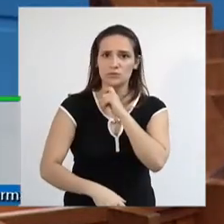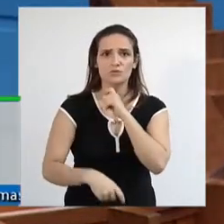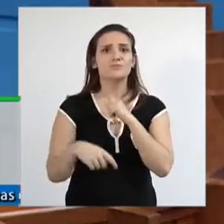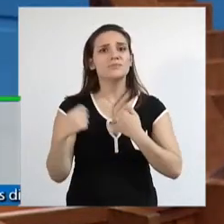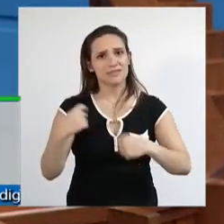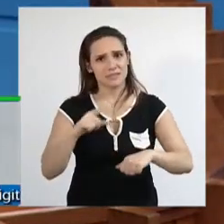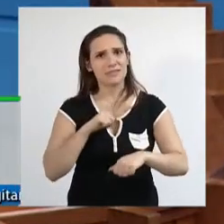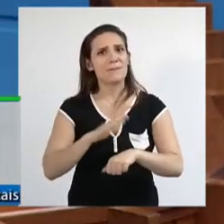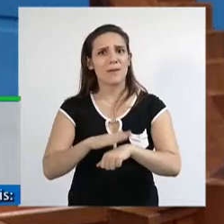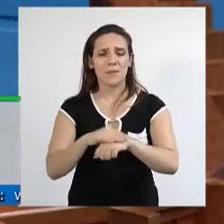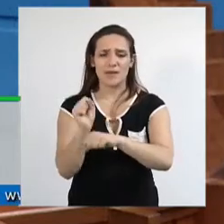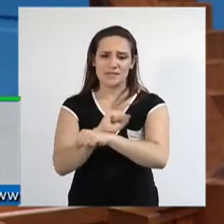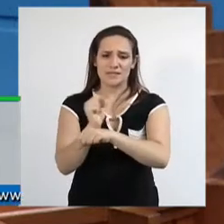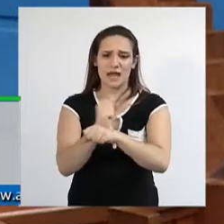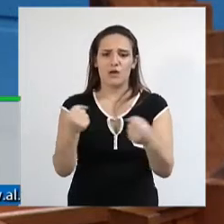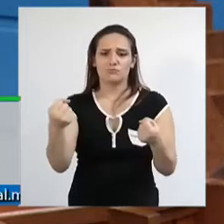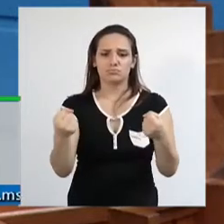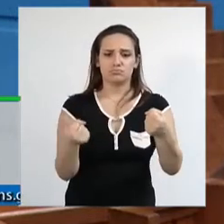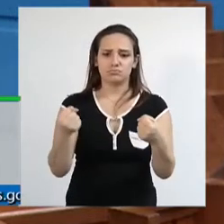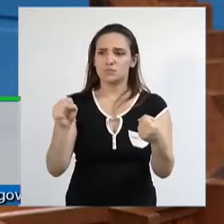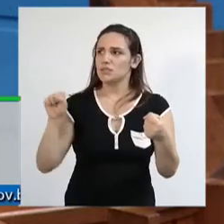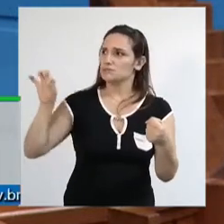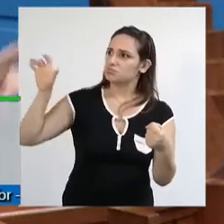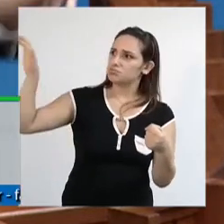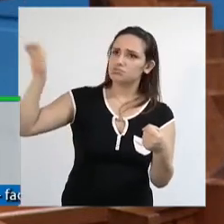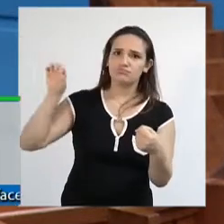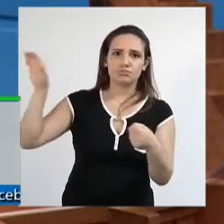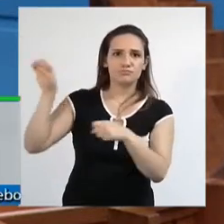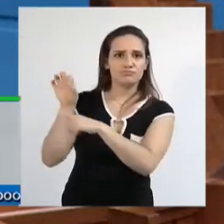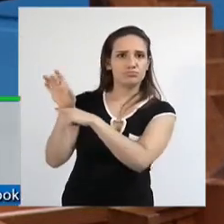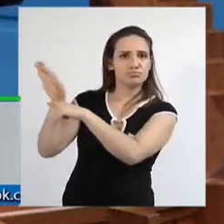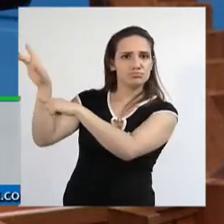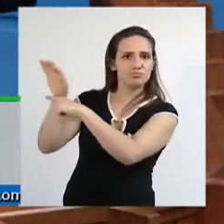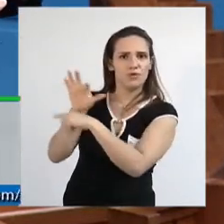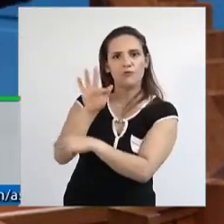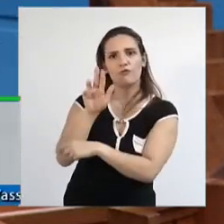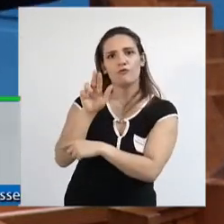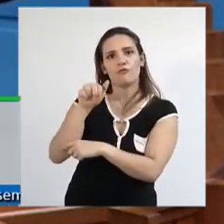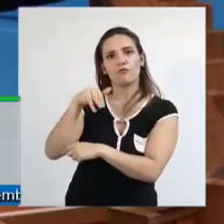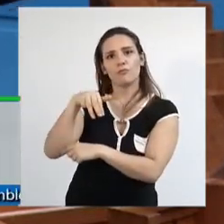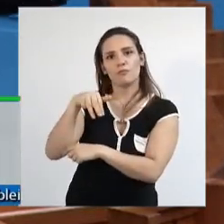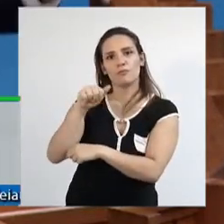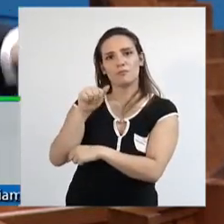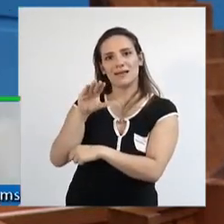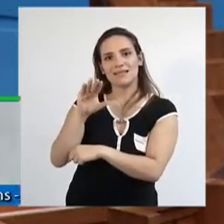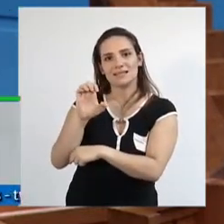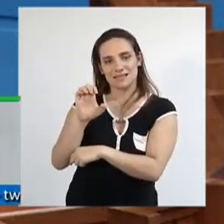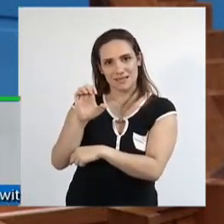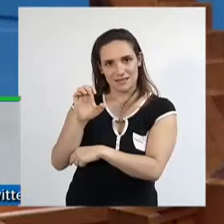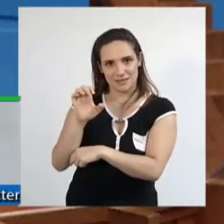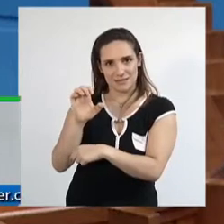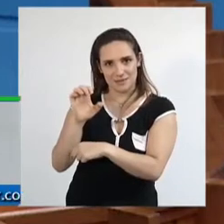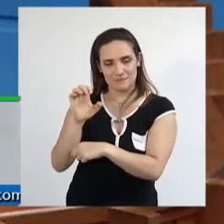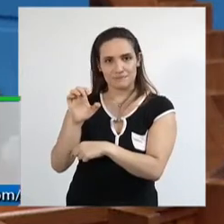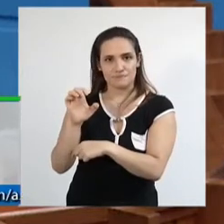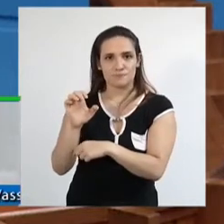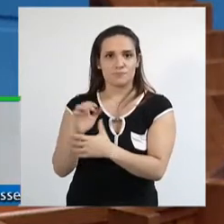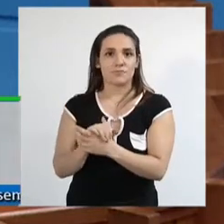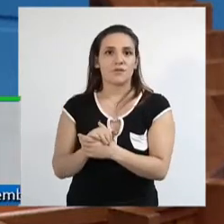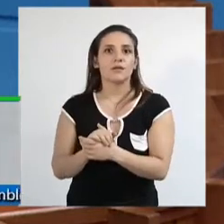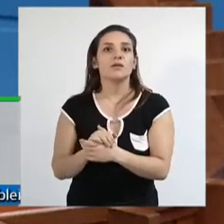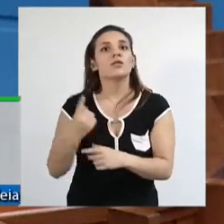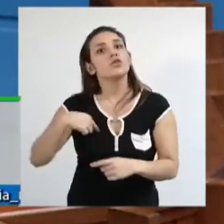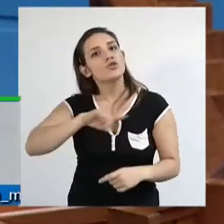maneira ostensiva nos períodos de surto, estivemos emprestando o nosso dinheiro brasileiro a custo zero,